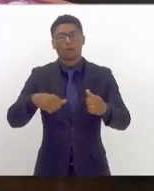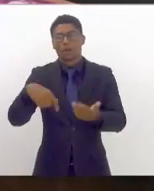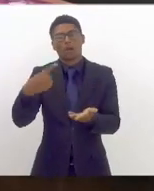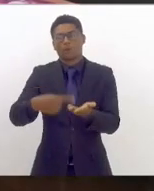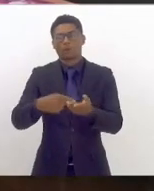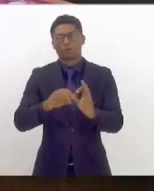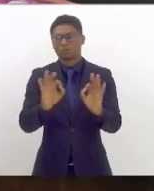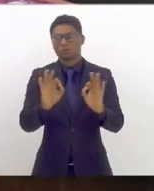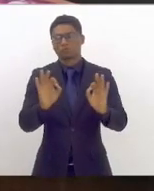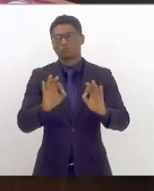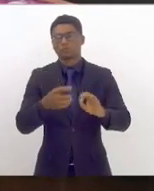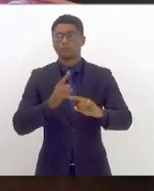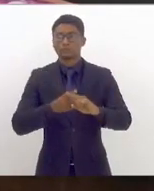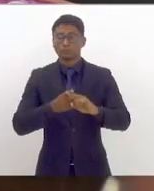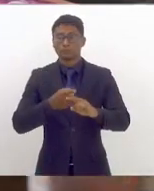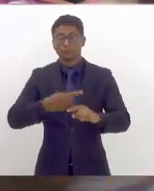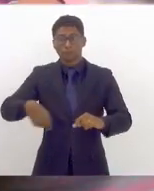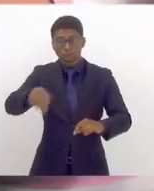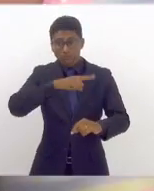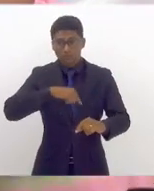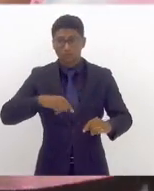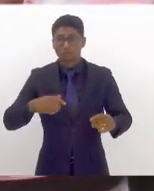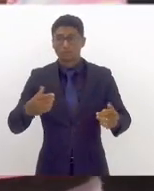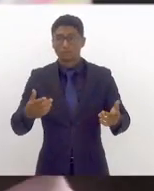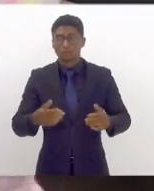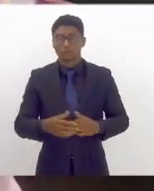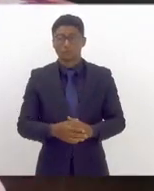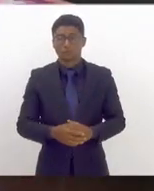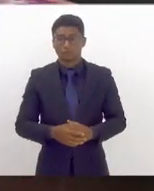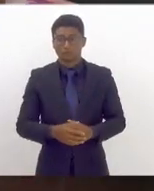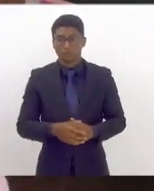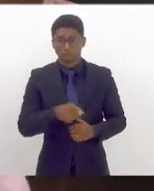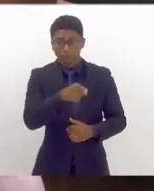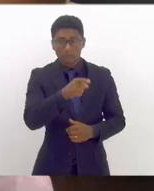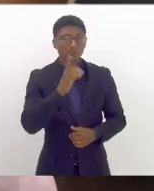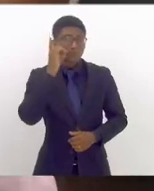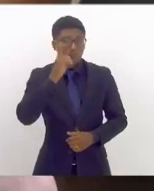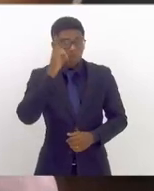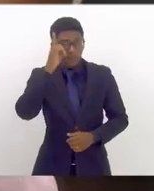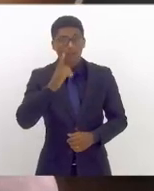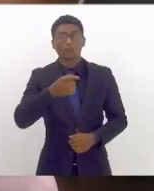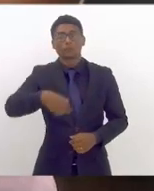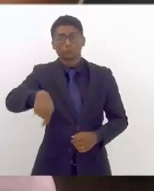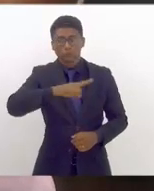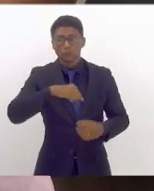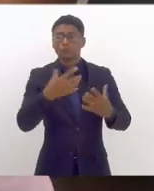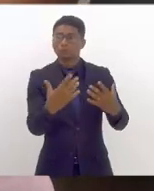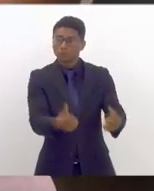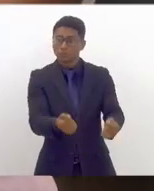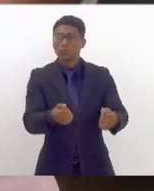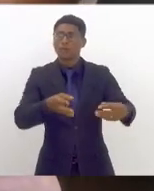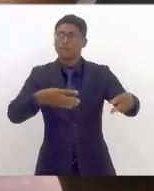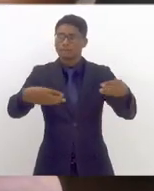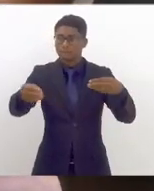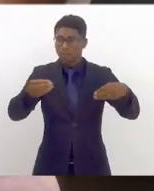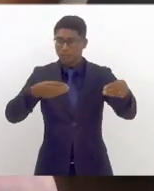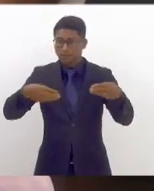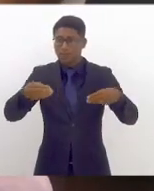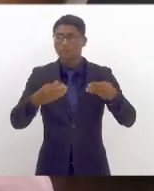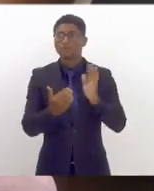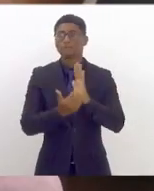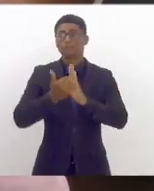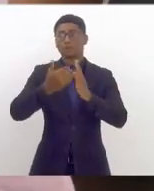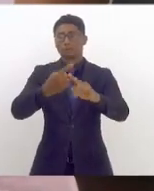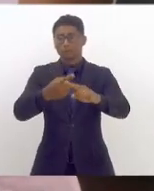a gente está atendendo no espírito a ideia da Deputado tá sendo até mais flexível Deputado Paulo porque